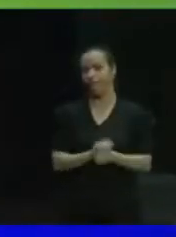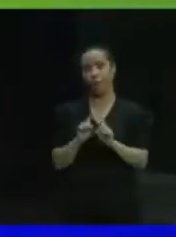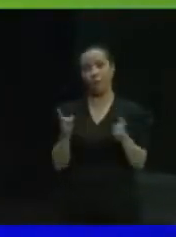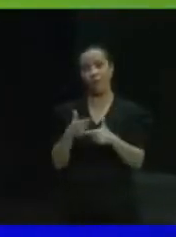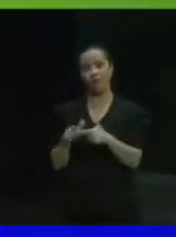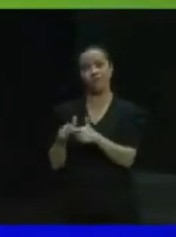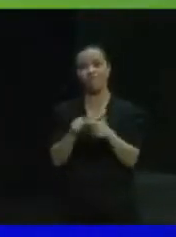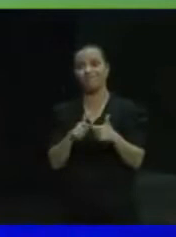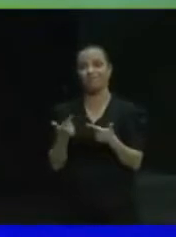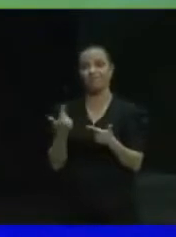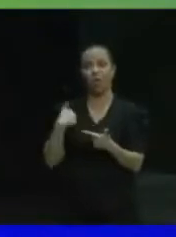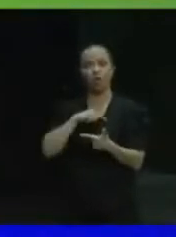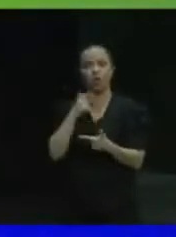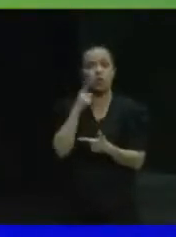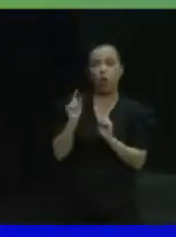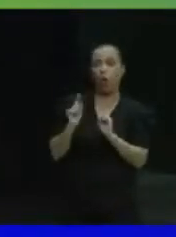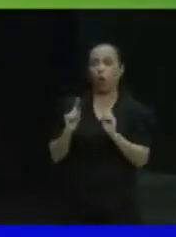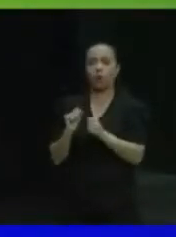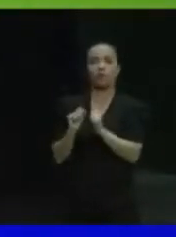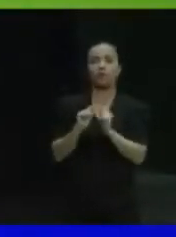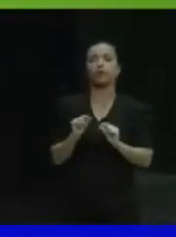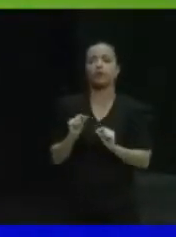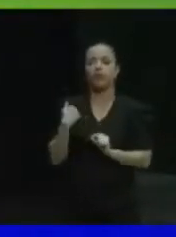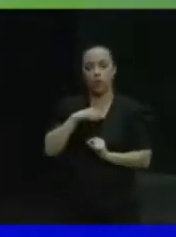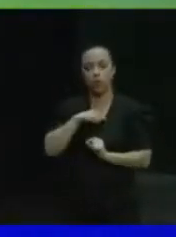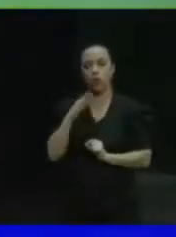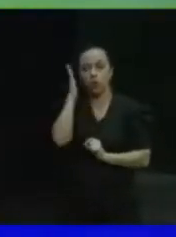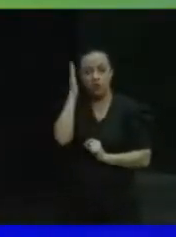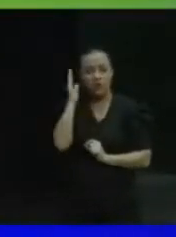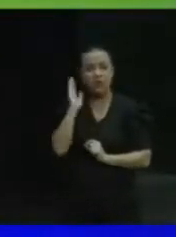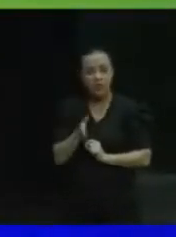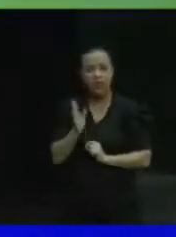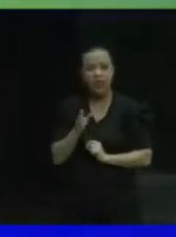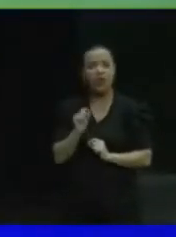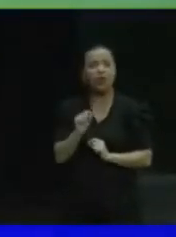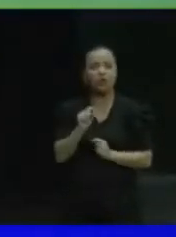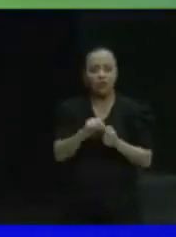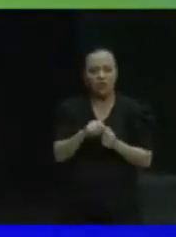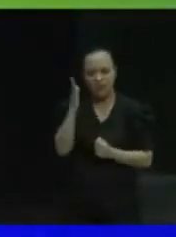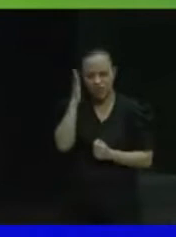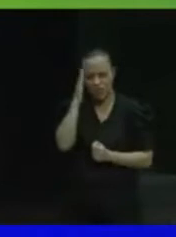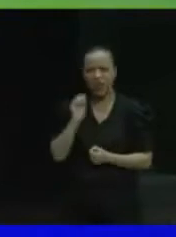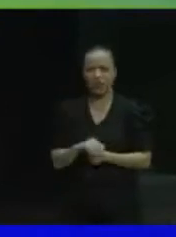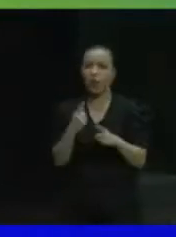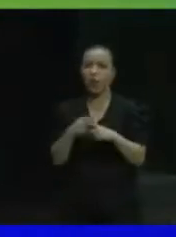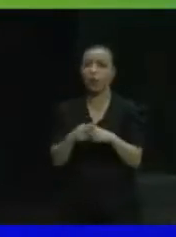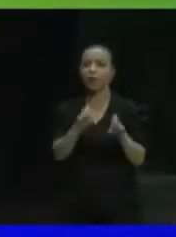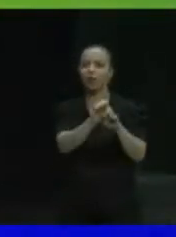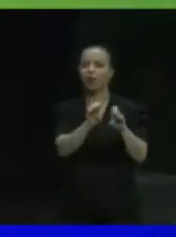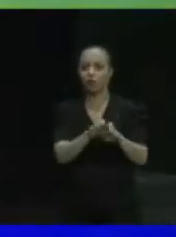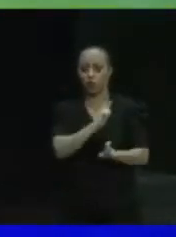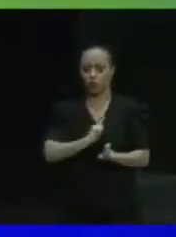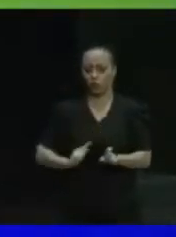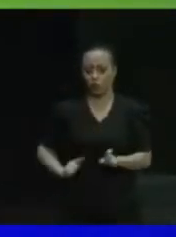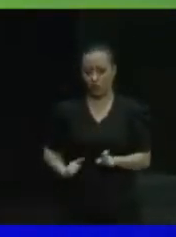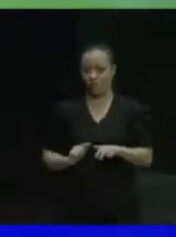é que não conseguimos fazer o que sabemos que precisamos fazer, porque as estruturas do poder